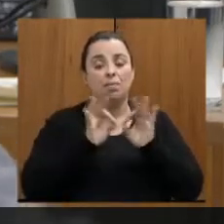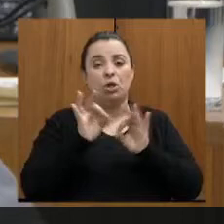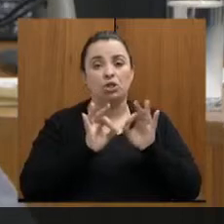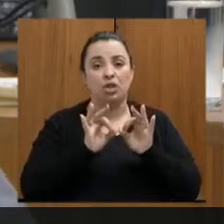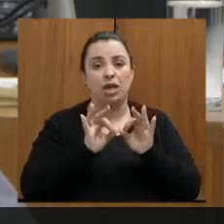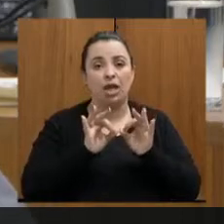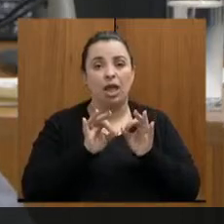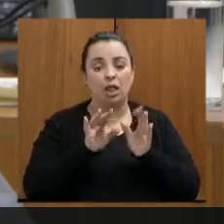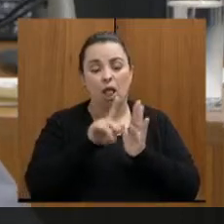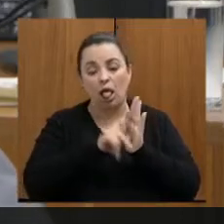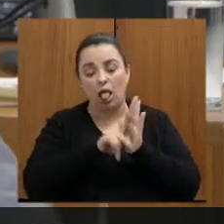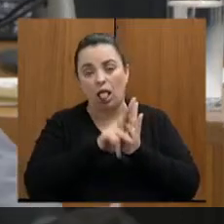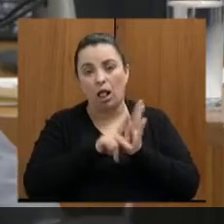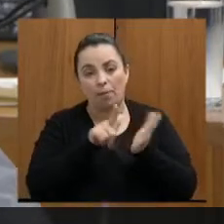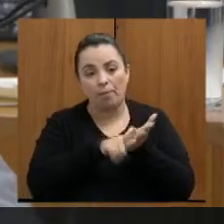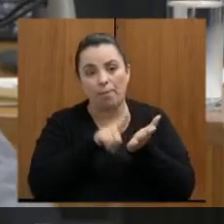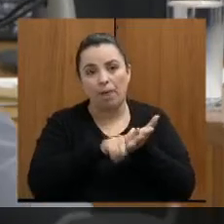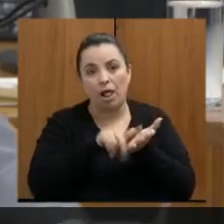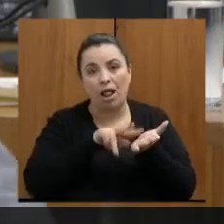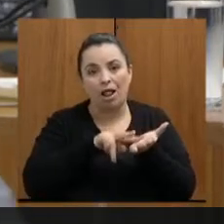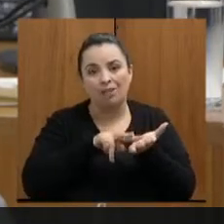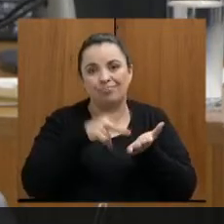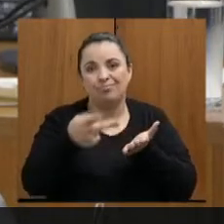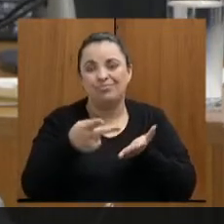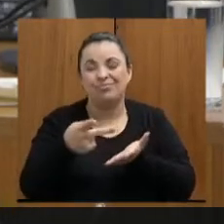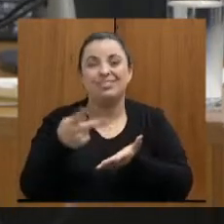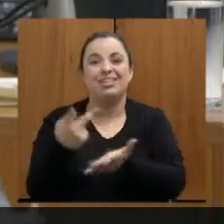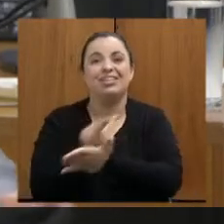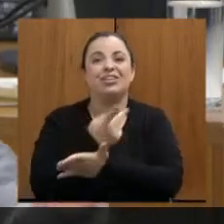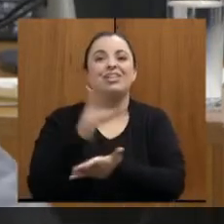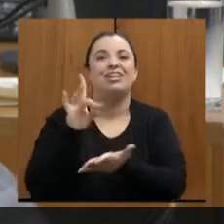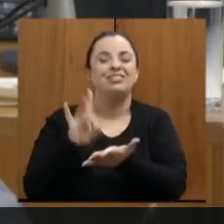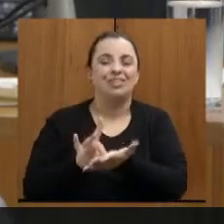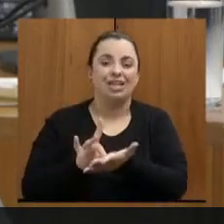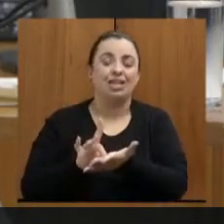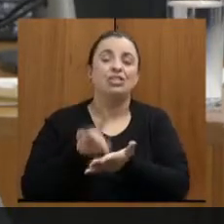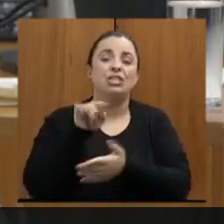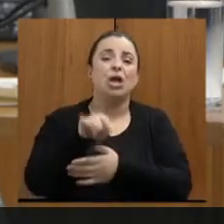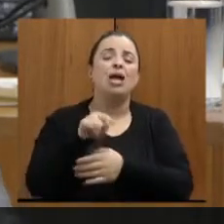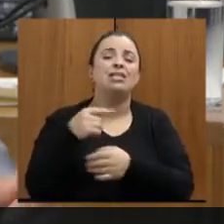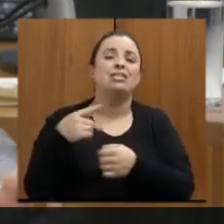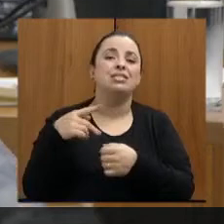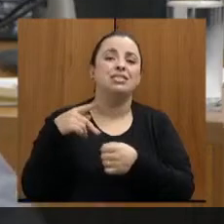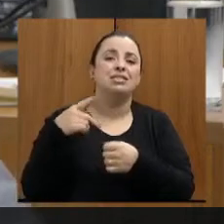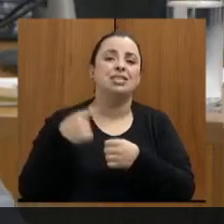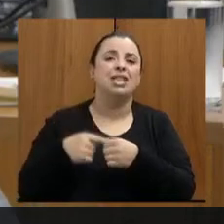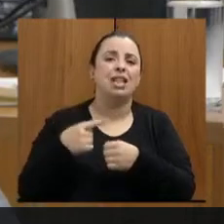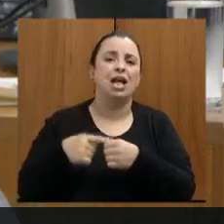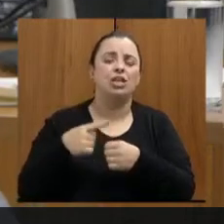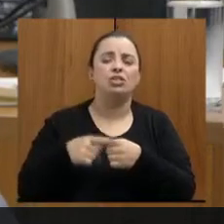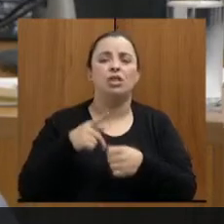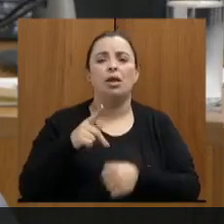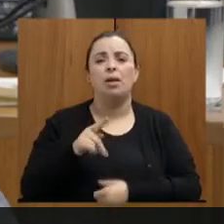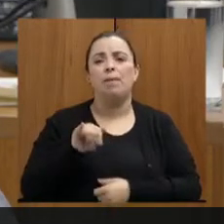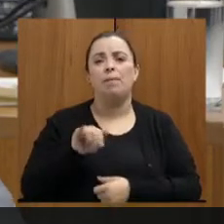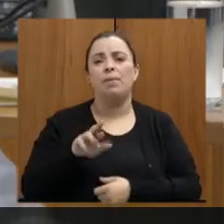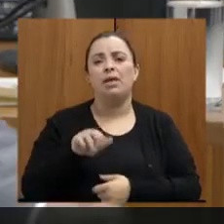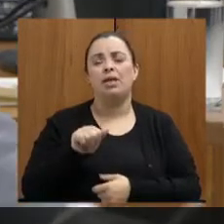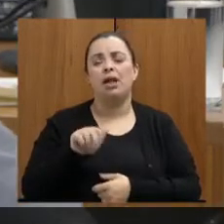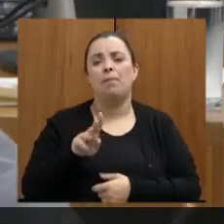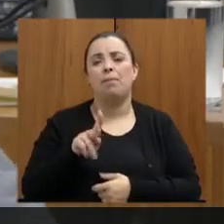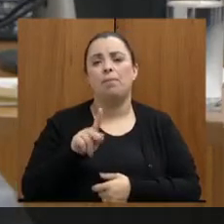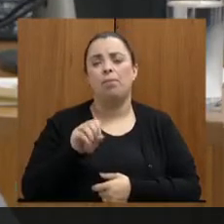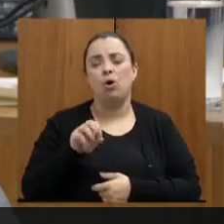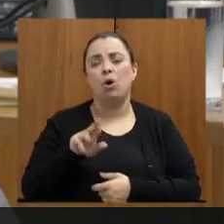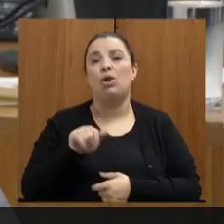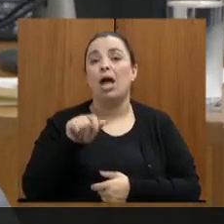vai tomar os trilhos então a cidade de Pirapora cidade que cresce muito a uma cidade Polo de energia solar